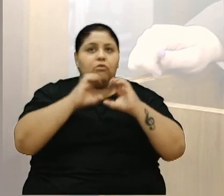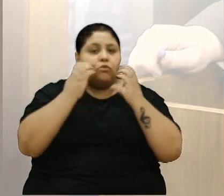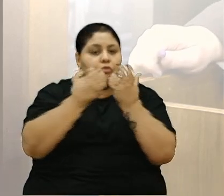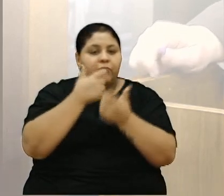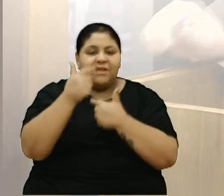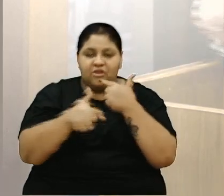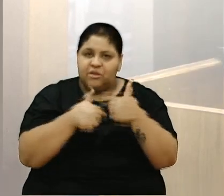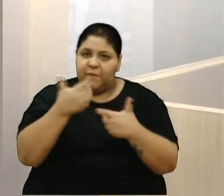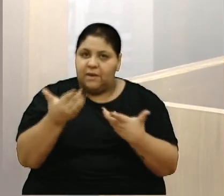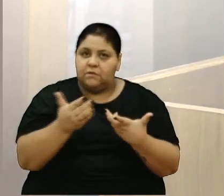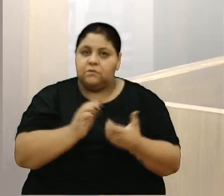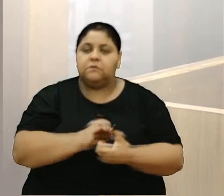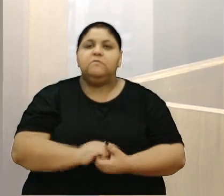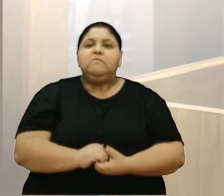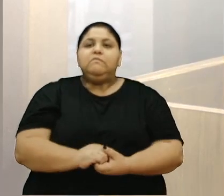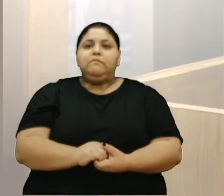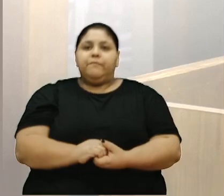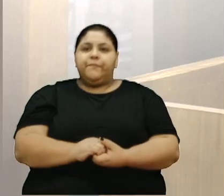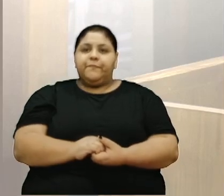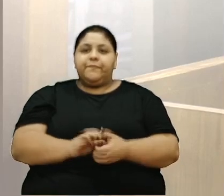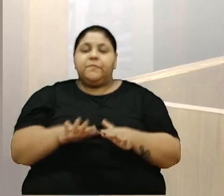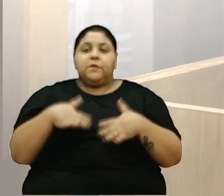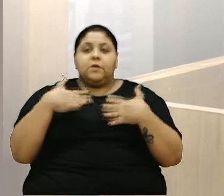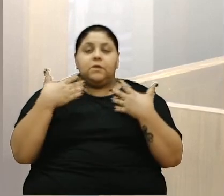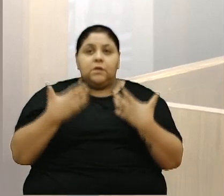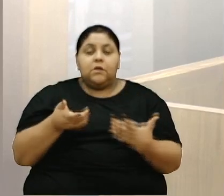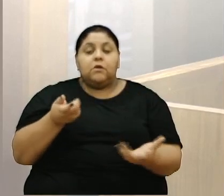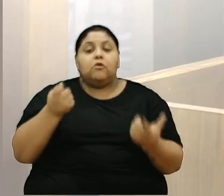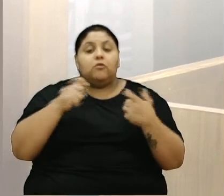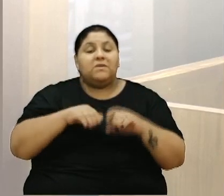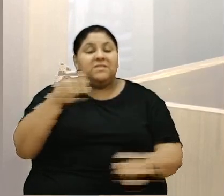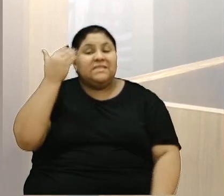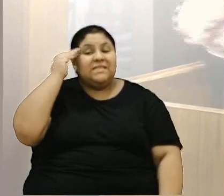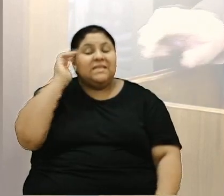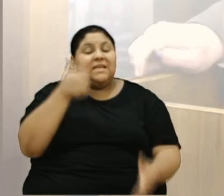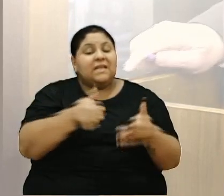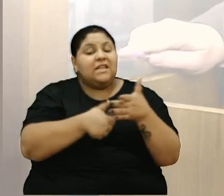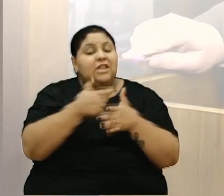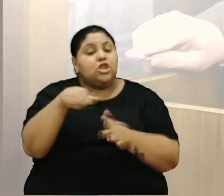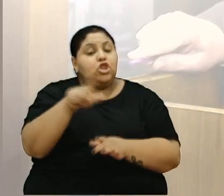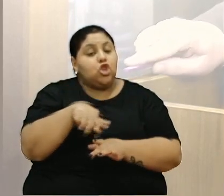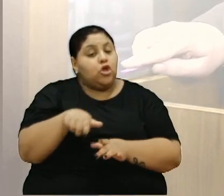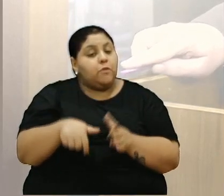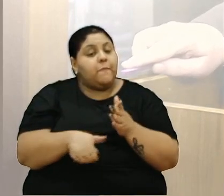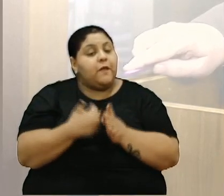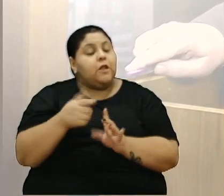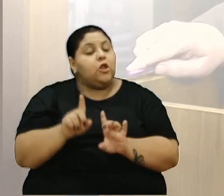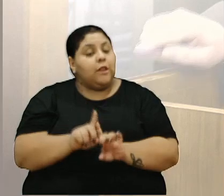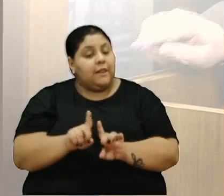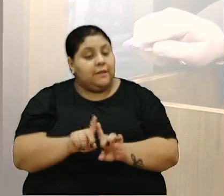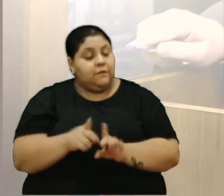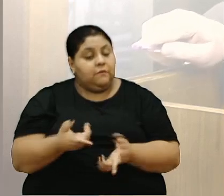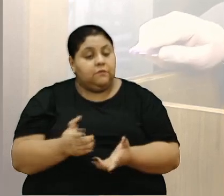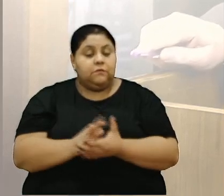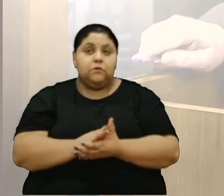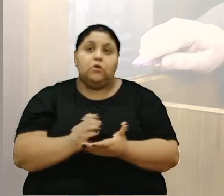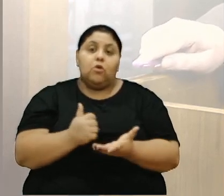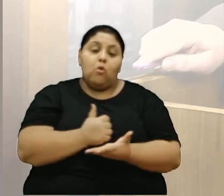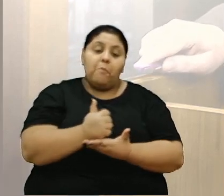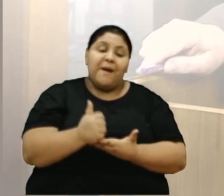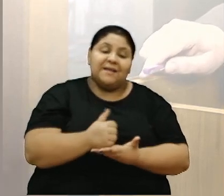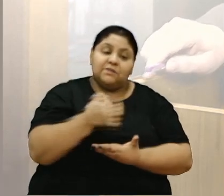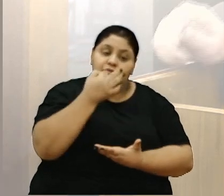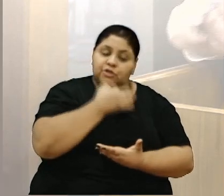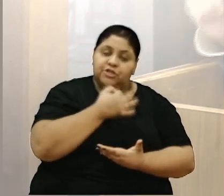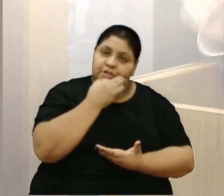trabalhando. Então eu preciso entender um pouco melhor, e nós temos que melhorar o básico de Caxias do